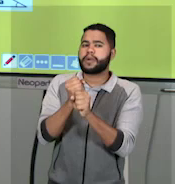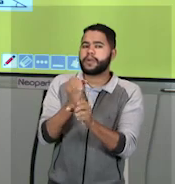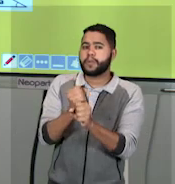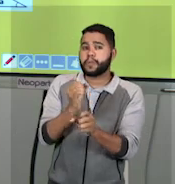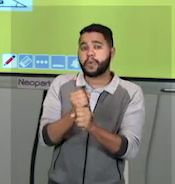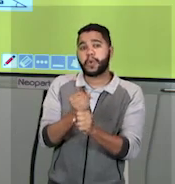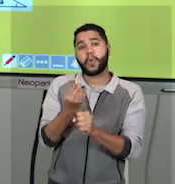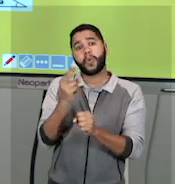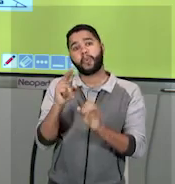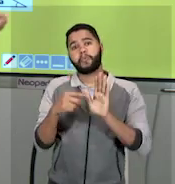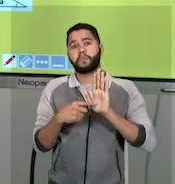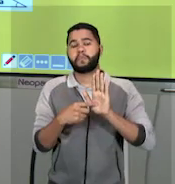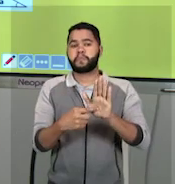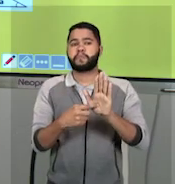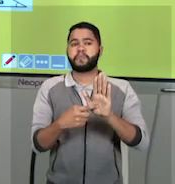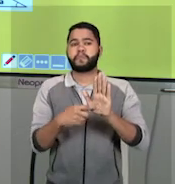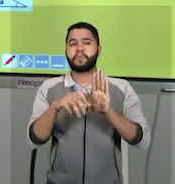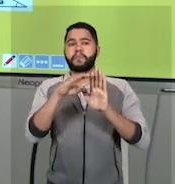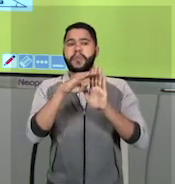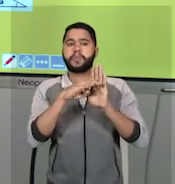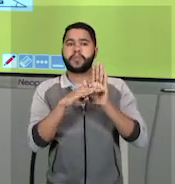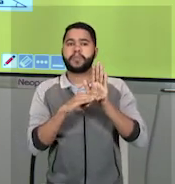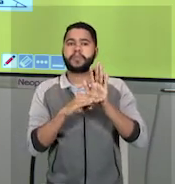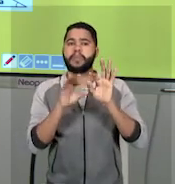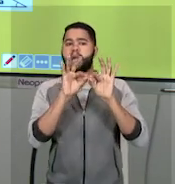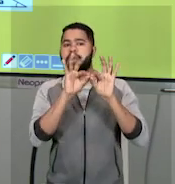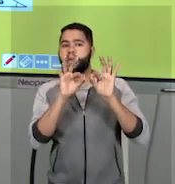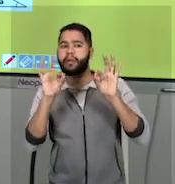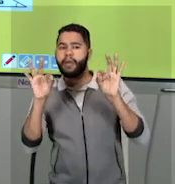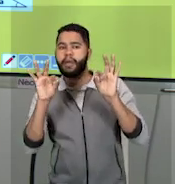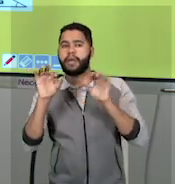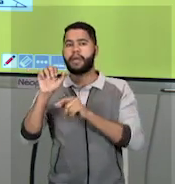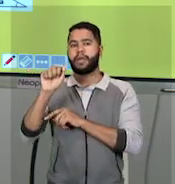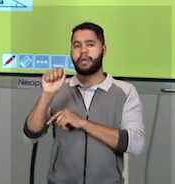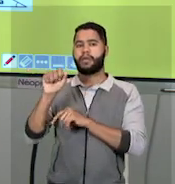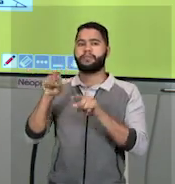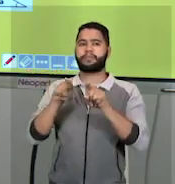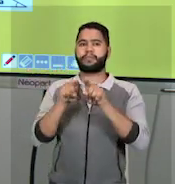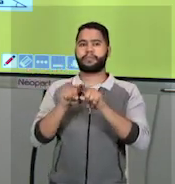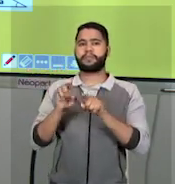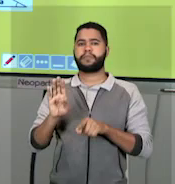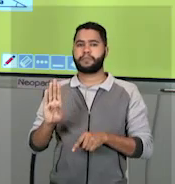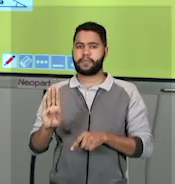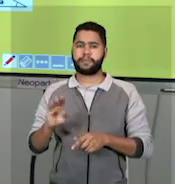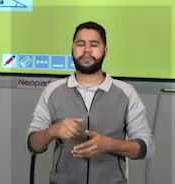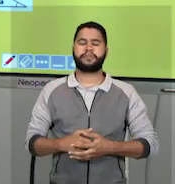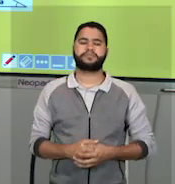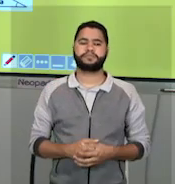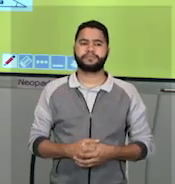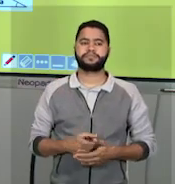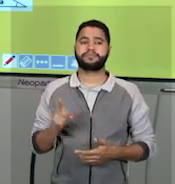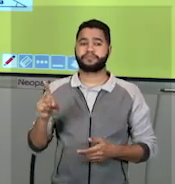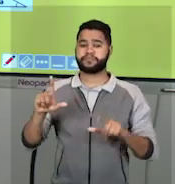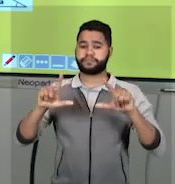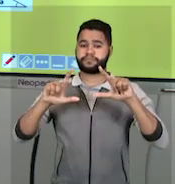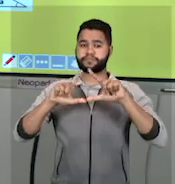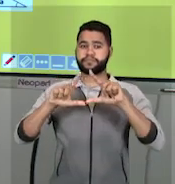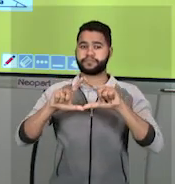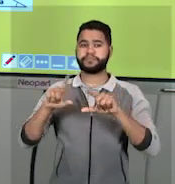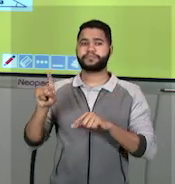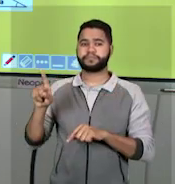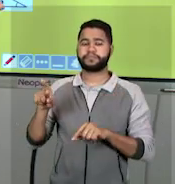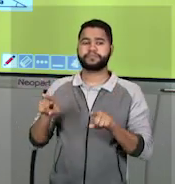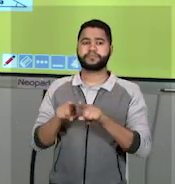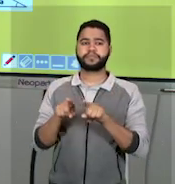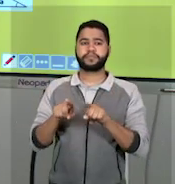ou determinar a medida dos ângulos A e B deste desenho. Então nós temos aqui o nosso triângulo retângulo, tem